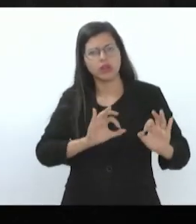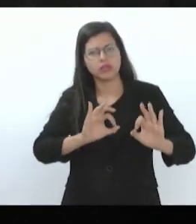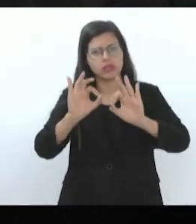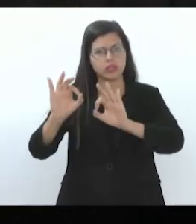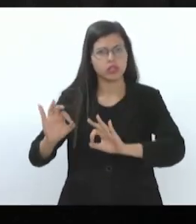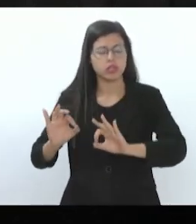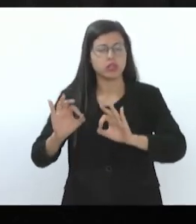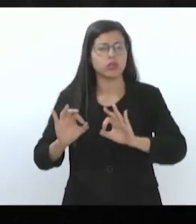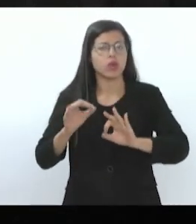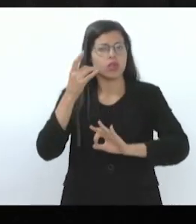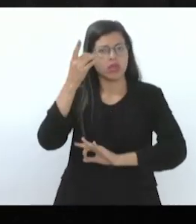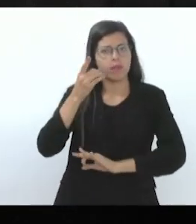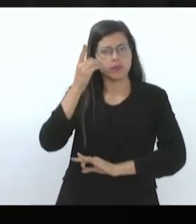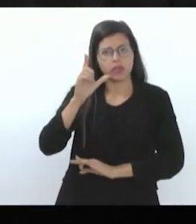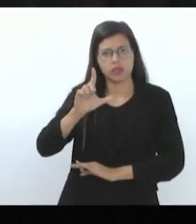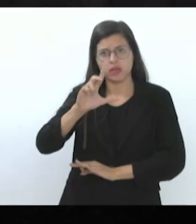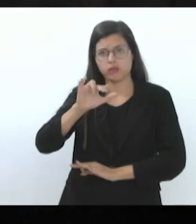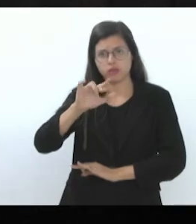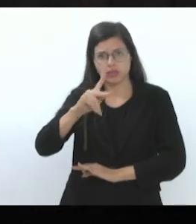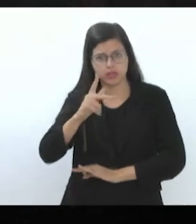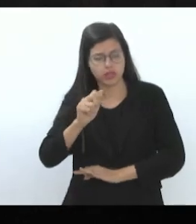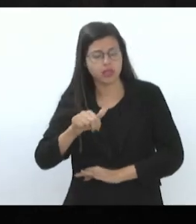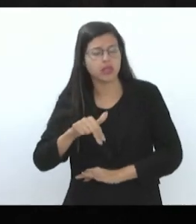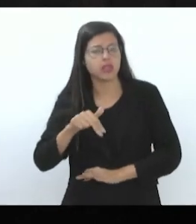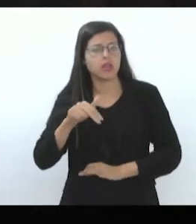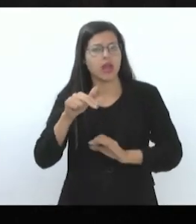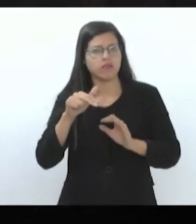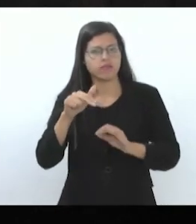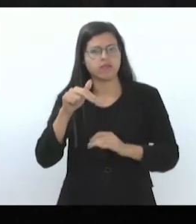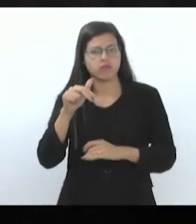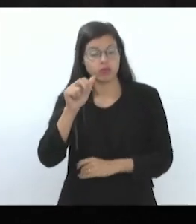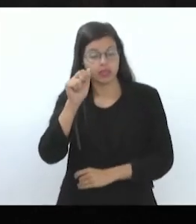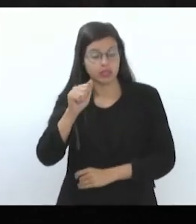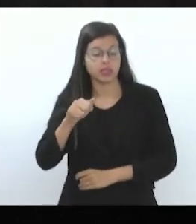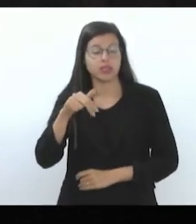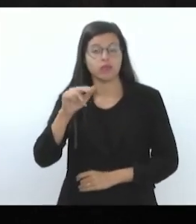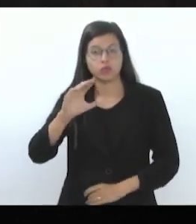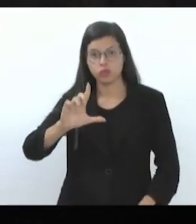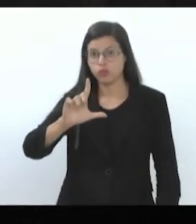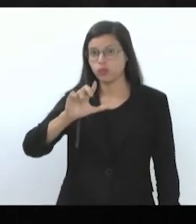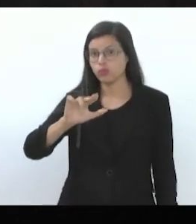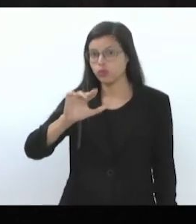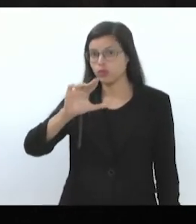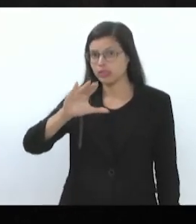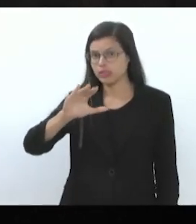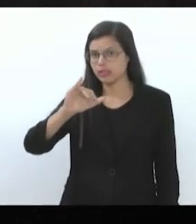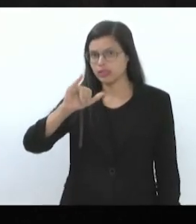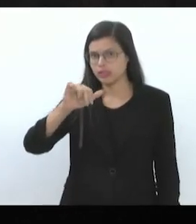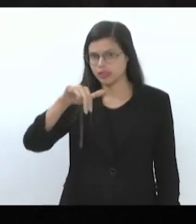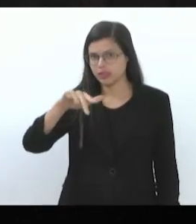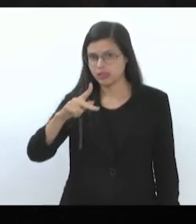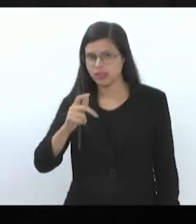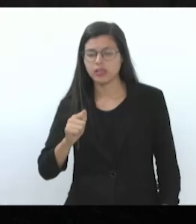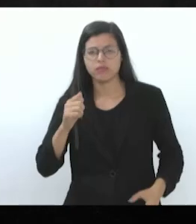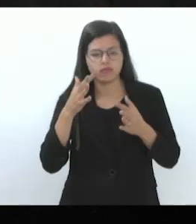está atenta. E vou solicitar da Comissão de Saúde uma reunião para tratar, já que vai vir mais 2